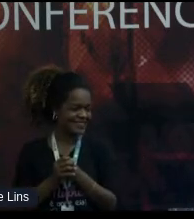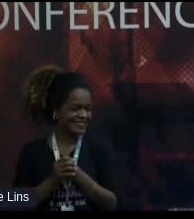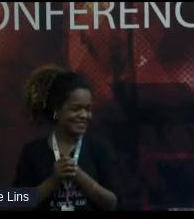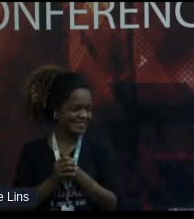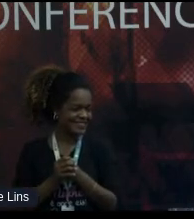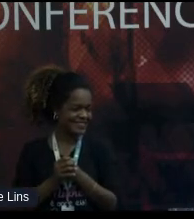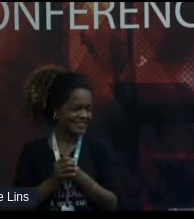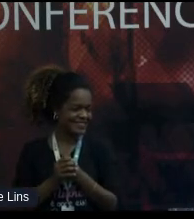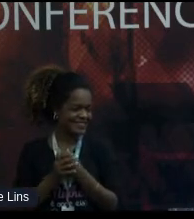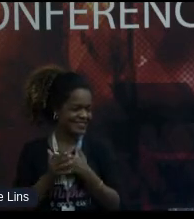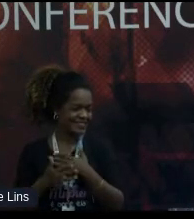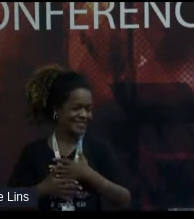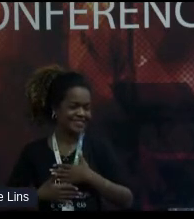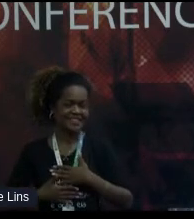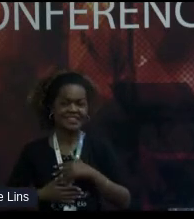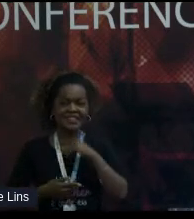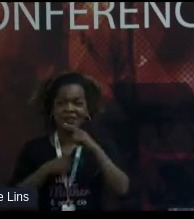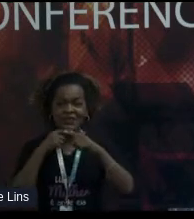Não foi?